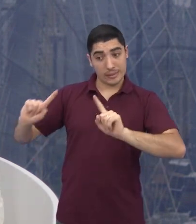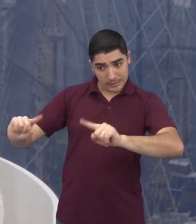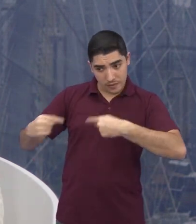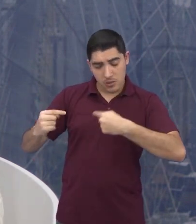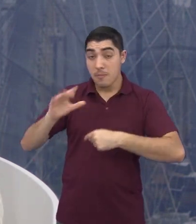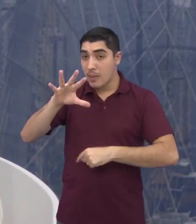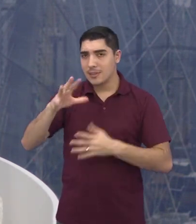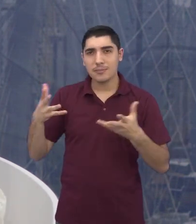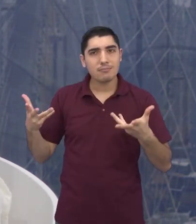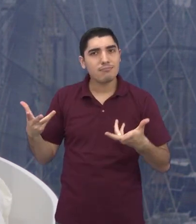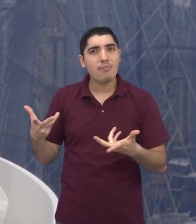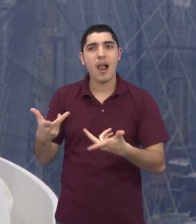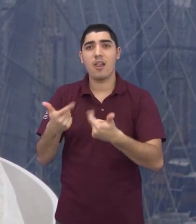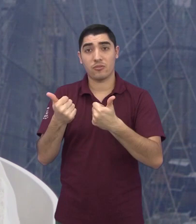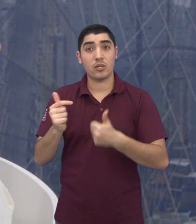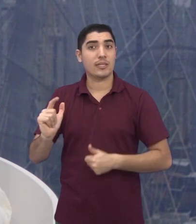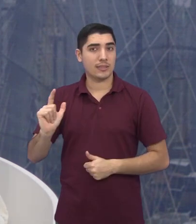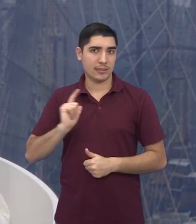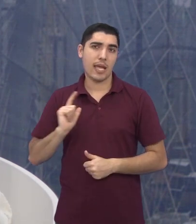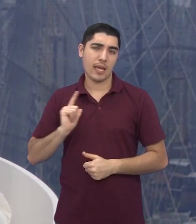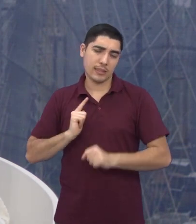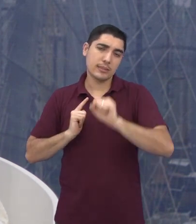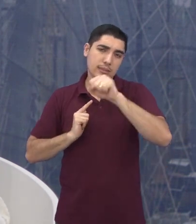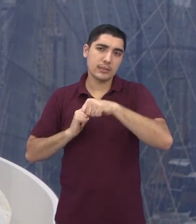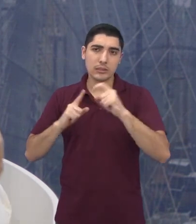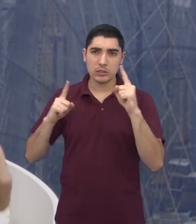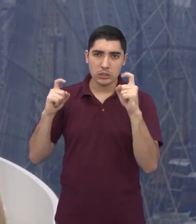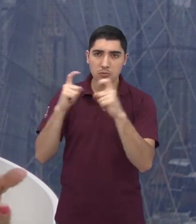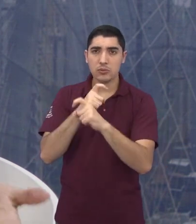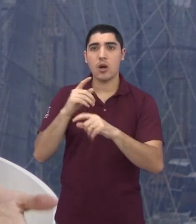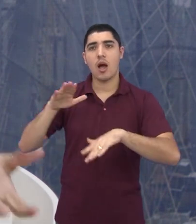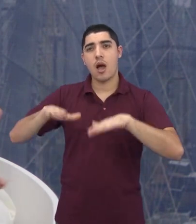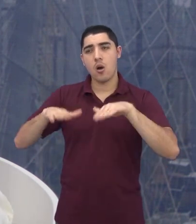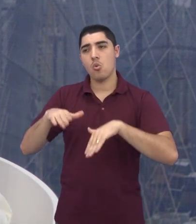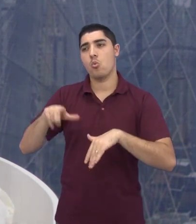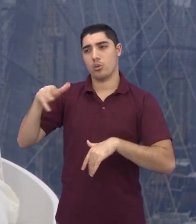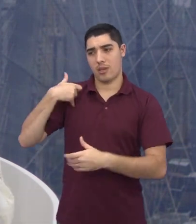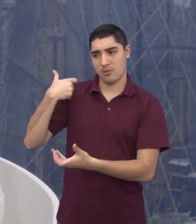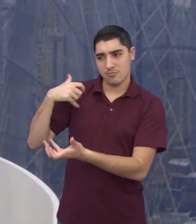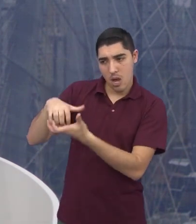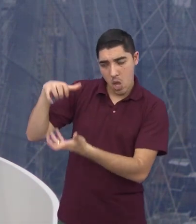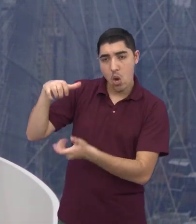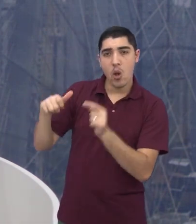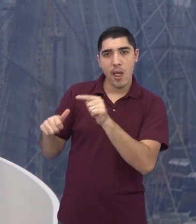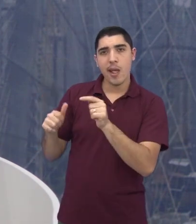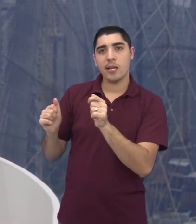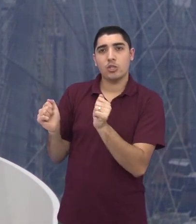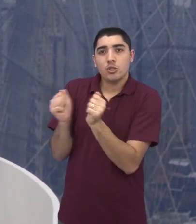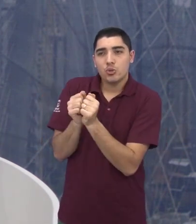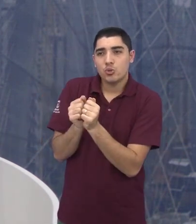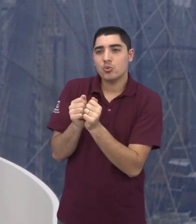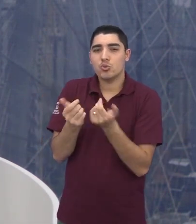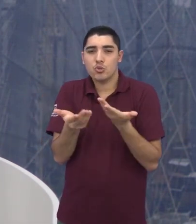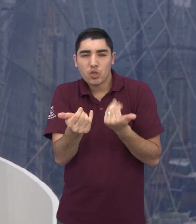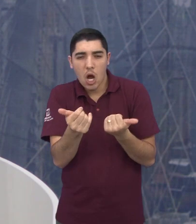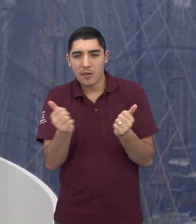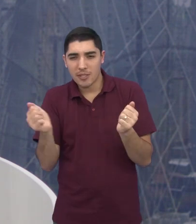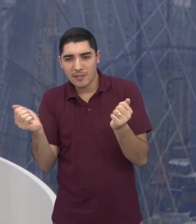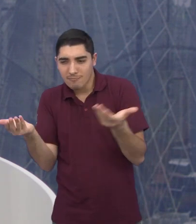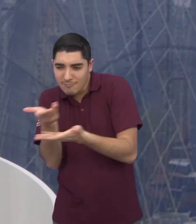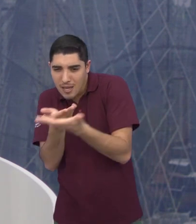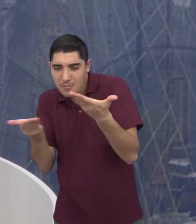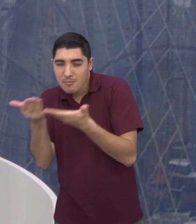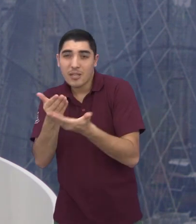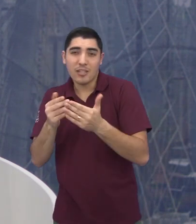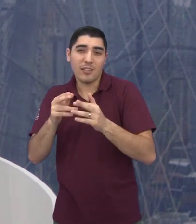porém maravilhosas. Existe uma dificuldade, sim, né, do idoso, da idosa conviver com mais jovens por conta de todas,